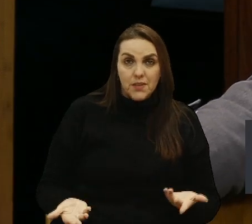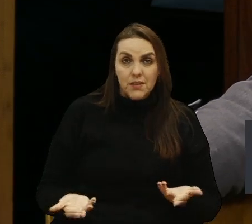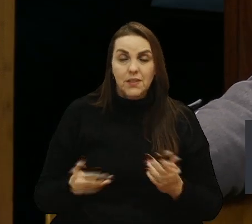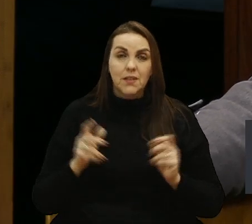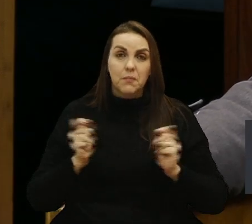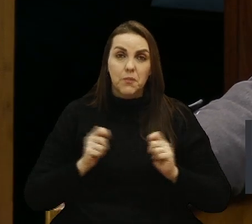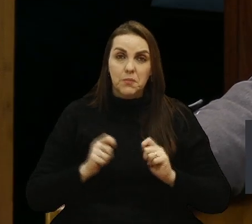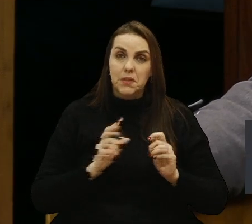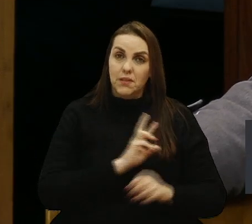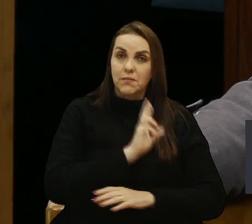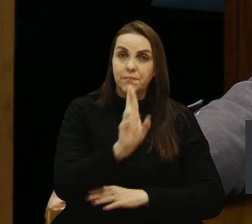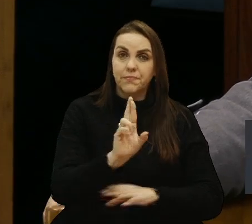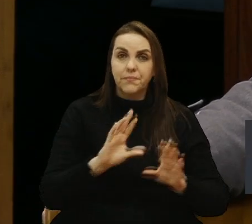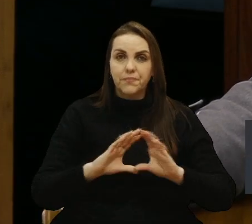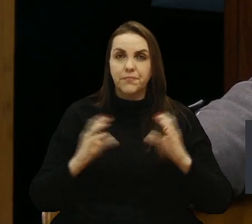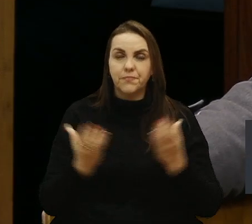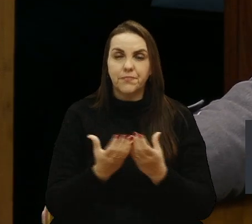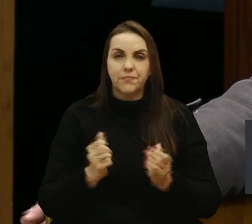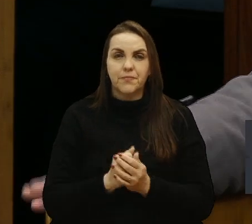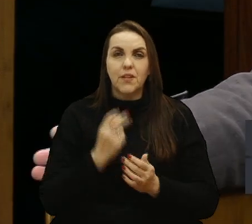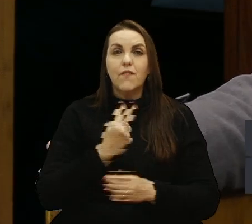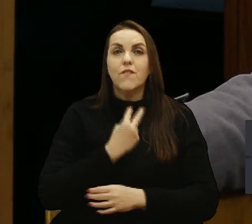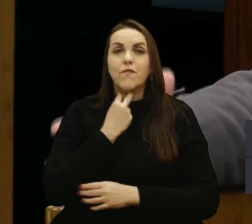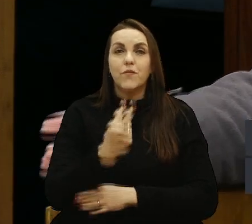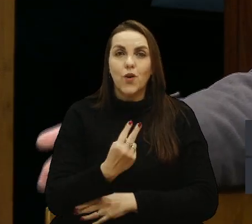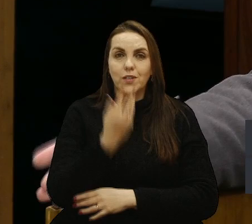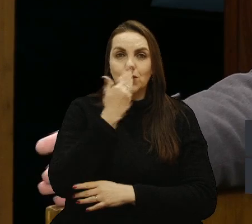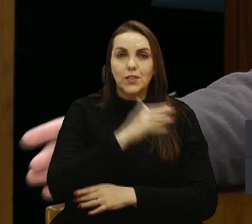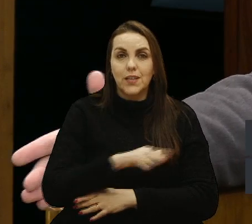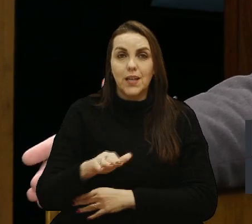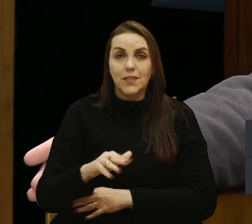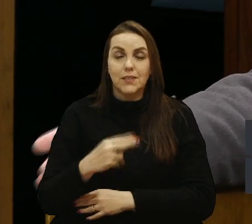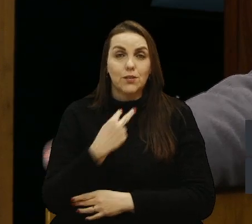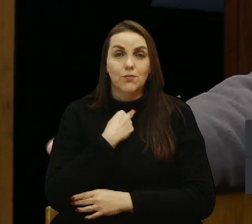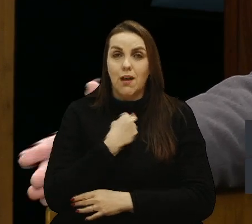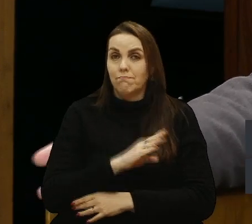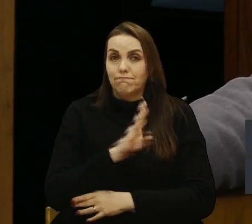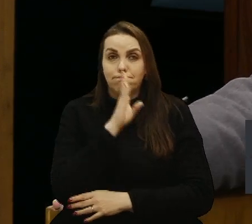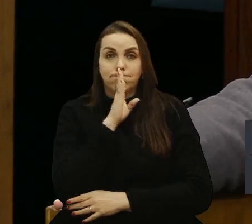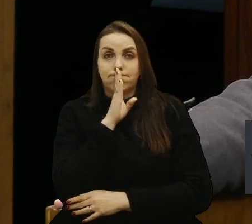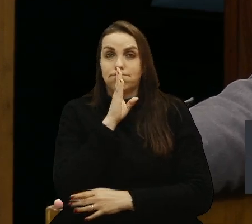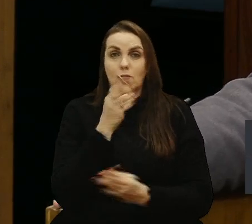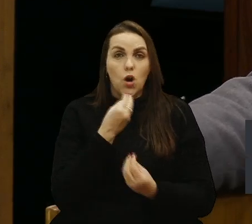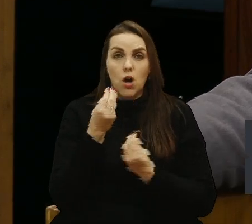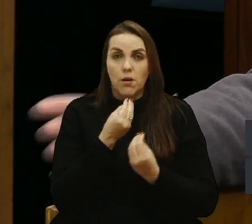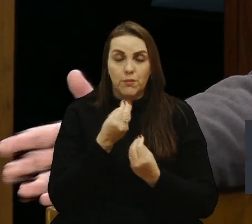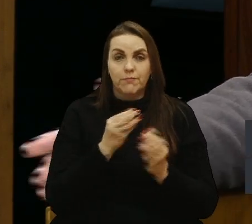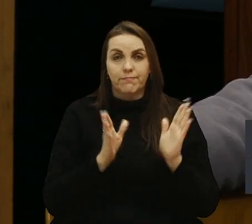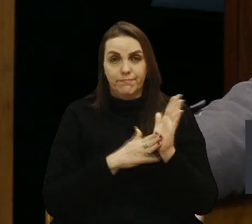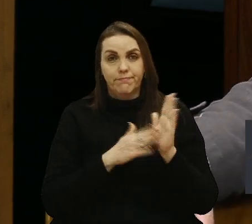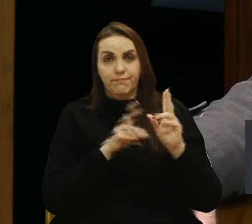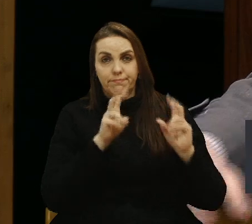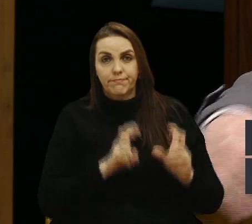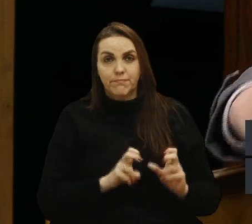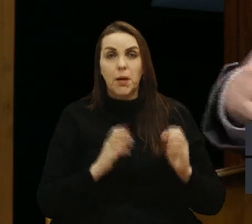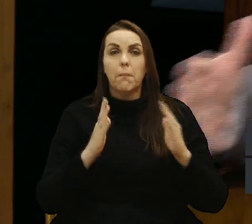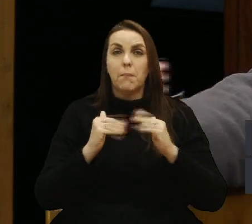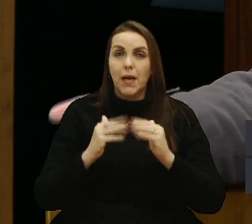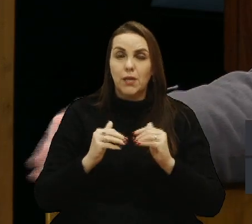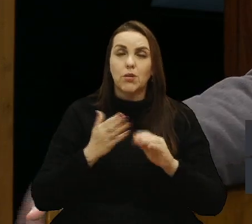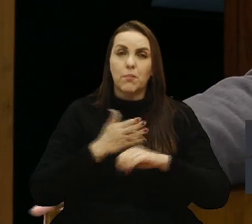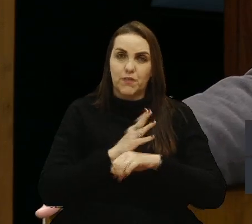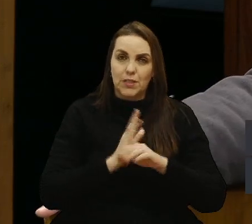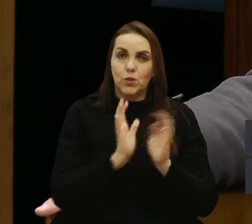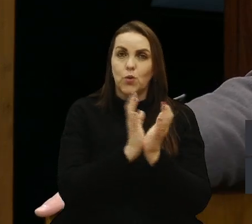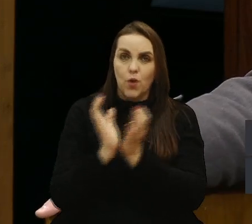nós possamos representar a comunidade e ser a voz das crianças que não têm voz em cima dessa pauta. Então, peço a aprovação dos colegas, posteriormente